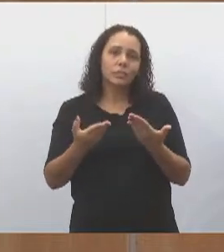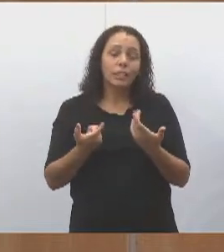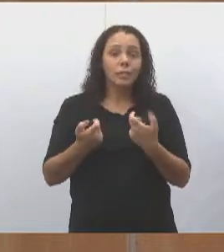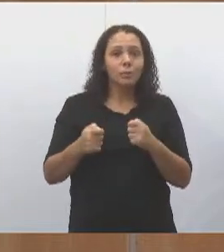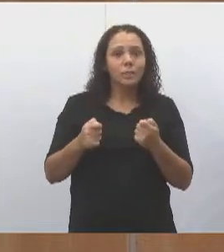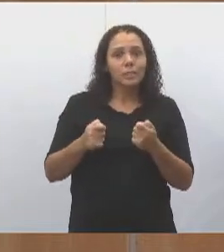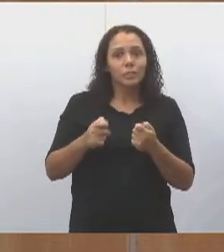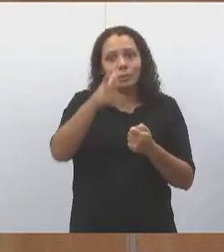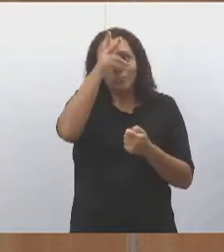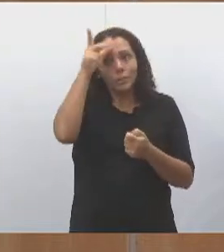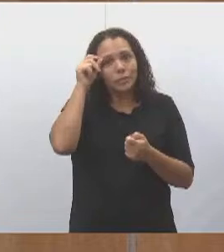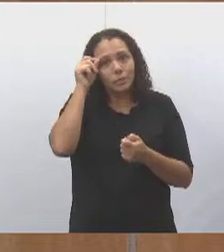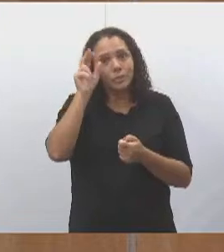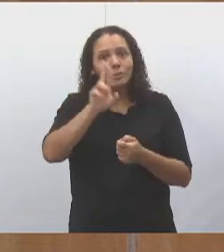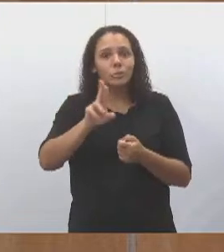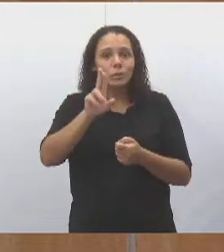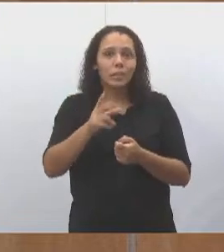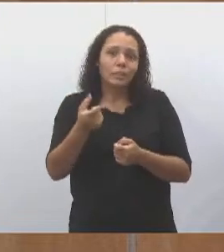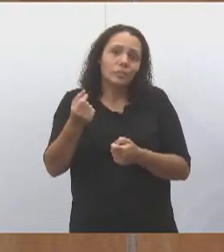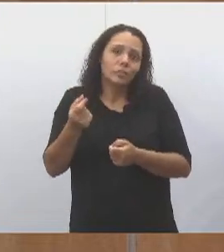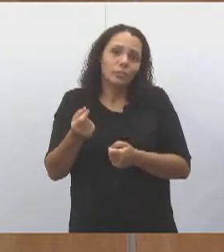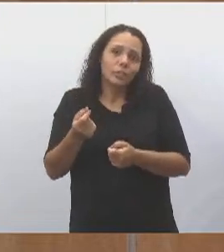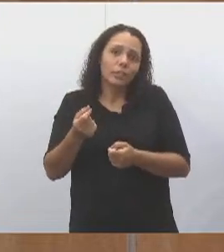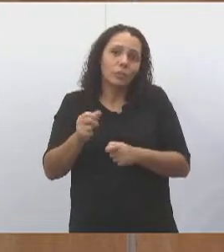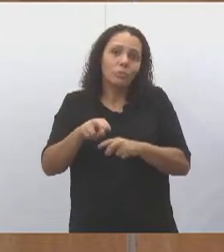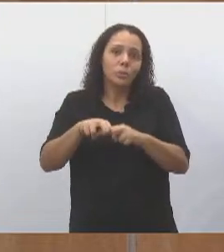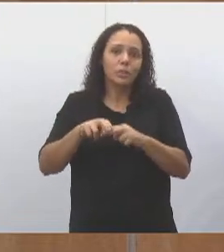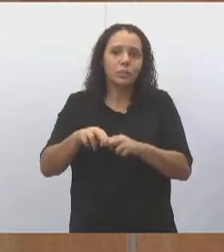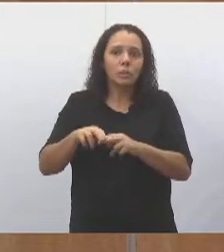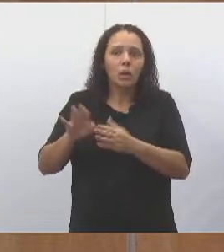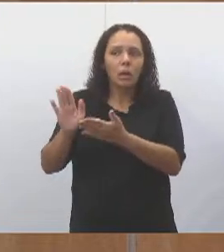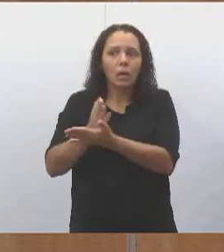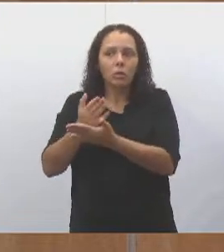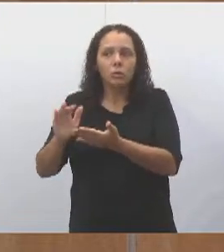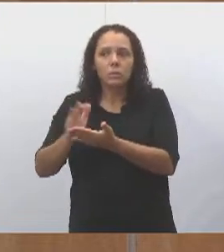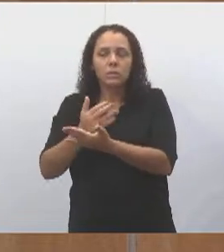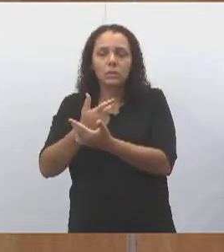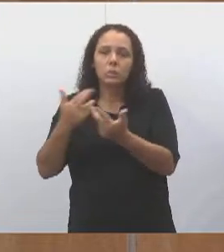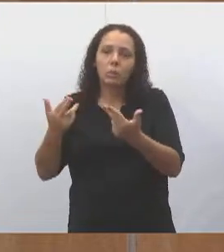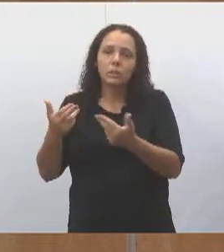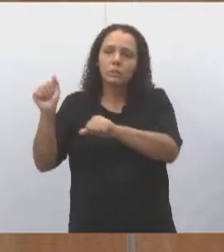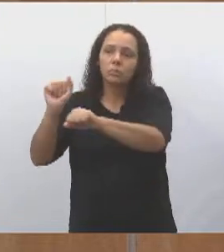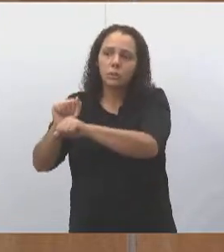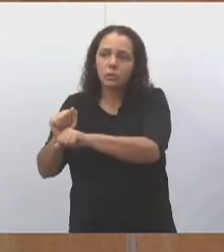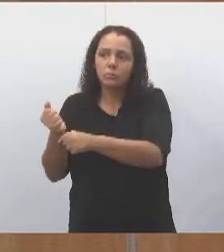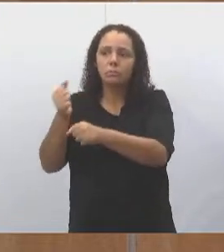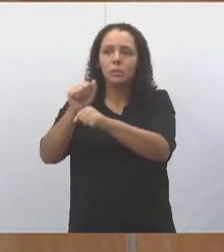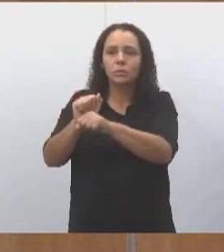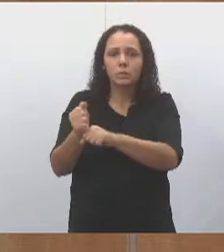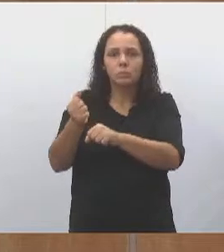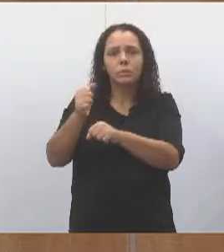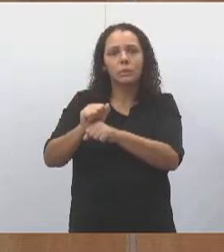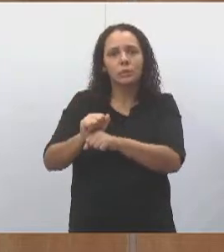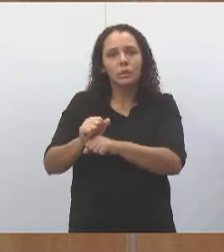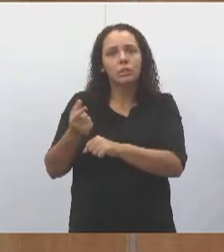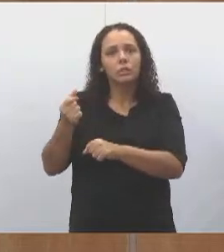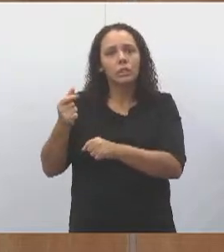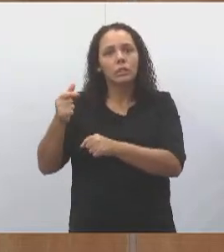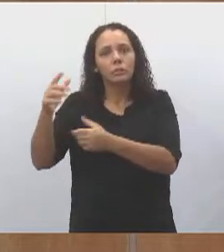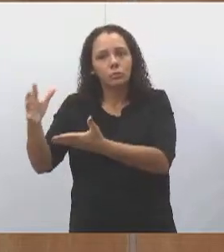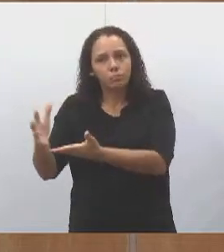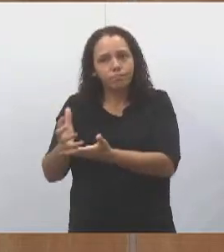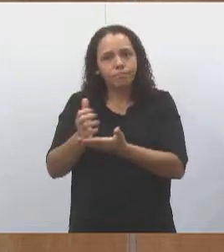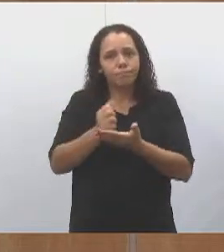essas medidas, diminuir alguns serviços para entregar uma prefeitura mais saudável financeiramente. Agradeço a contribuição.